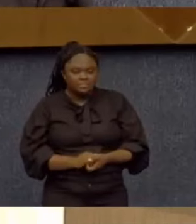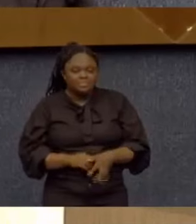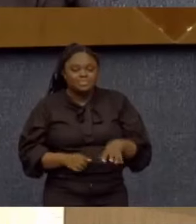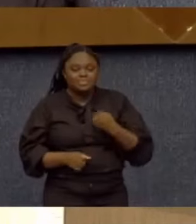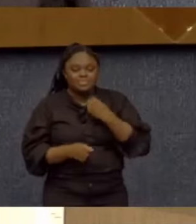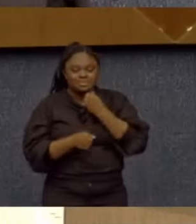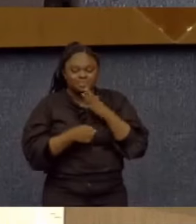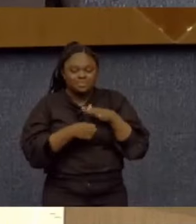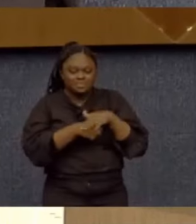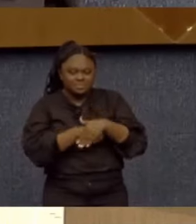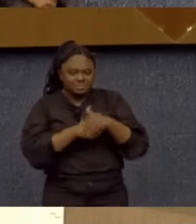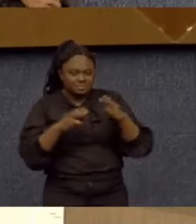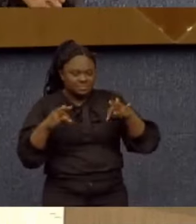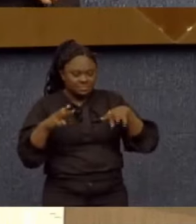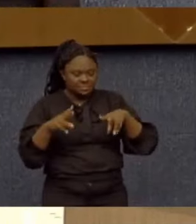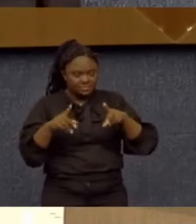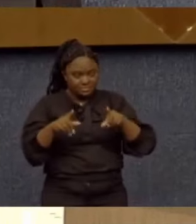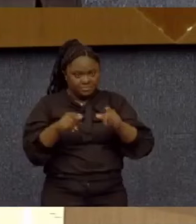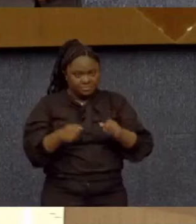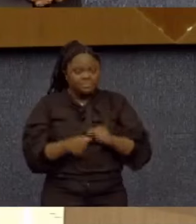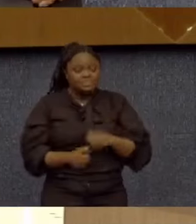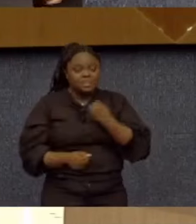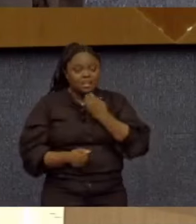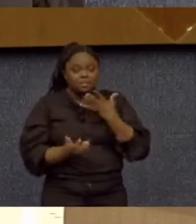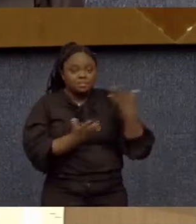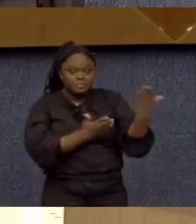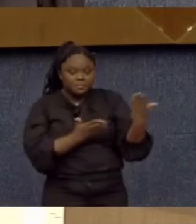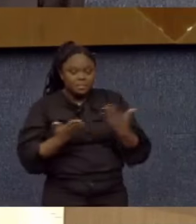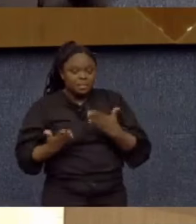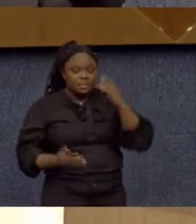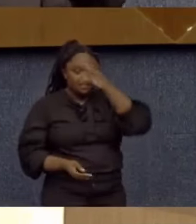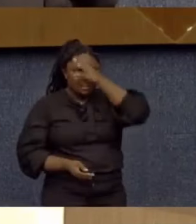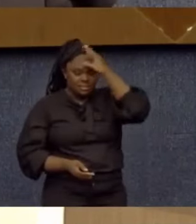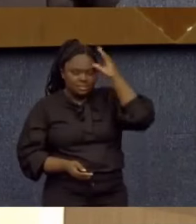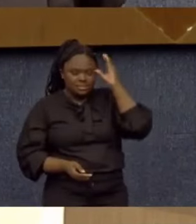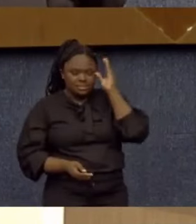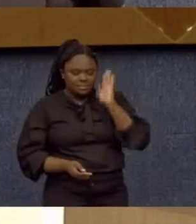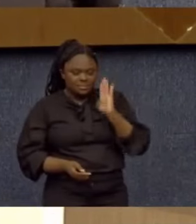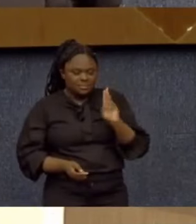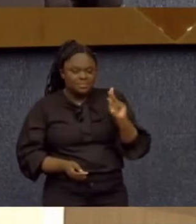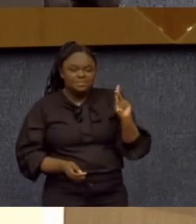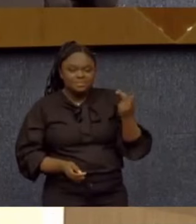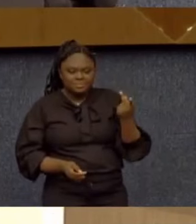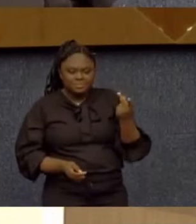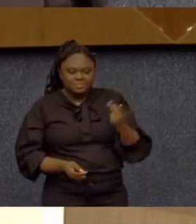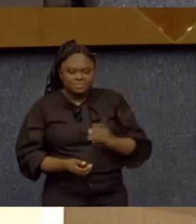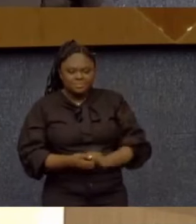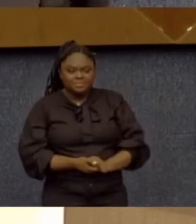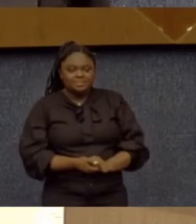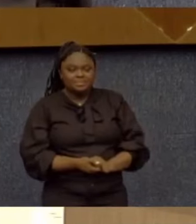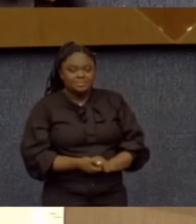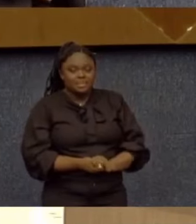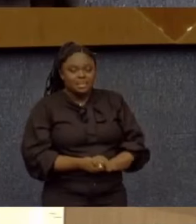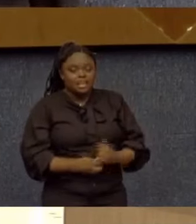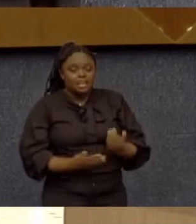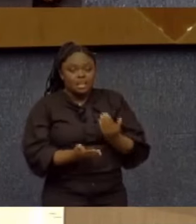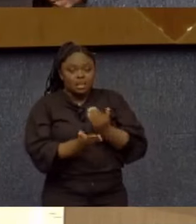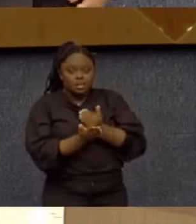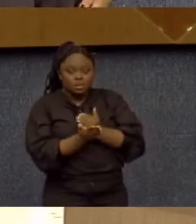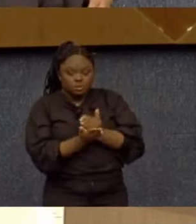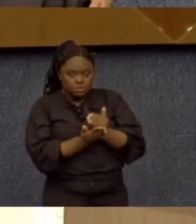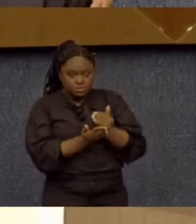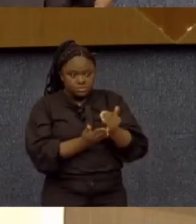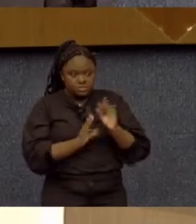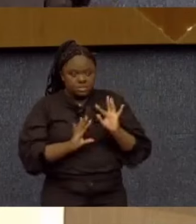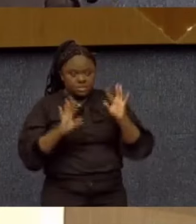Uma boa noite a todos. Sejam bem-vindos à Câmara Municipal de Belo Horizonte. Iniciamos